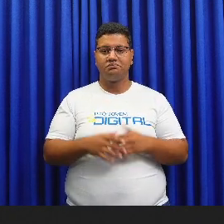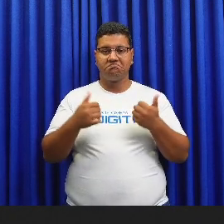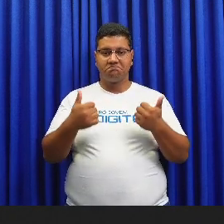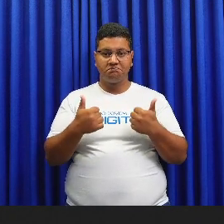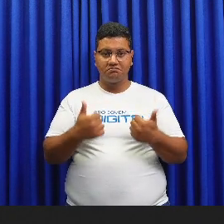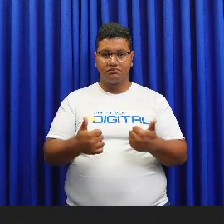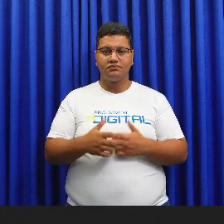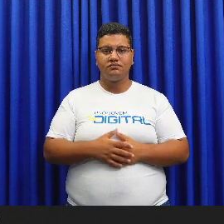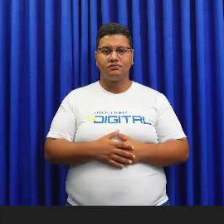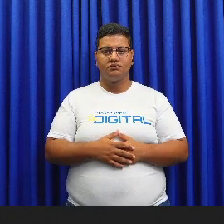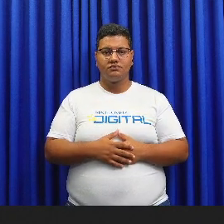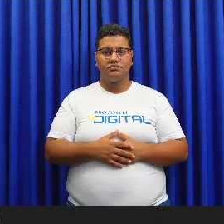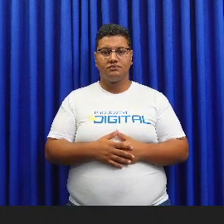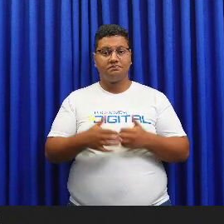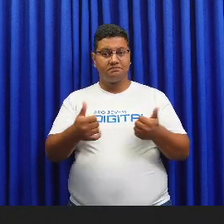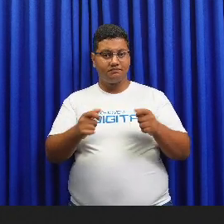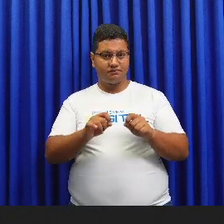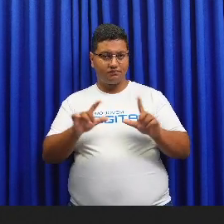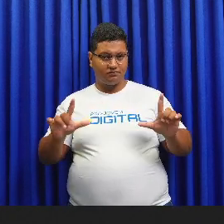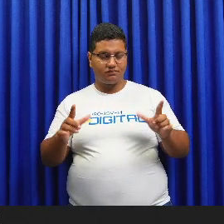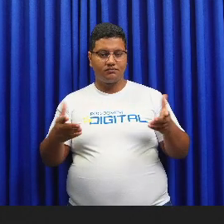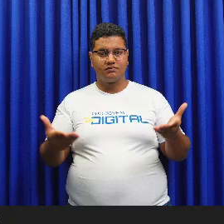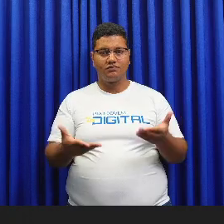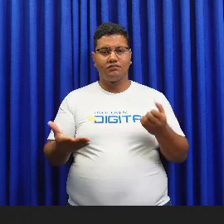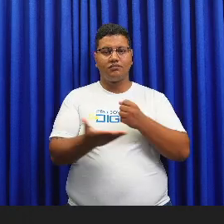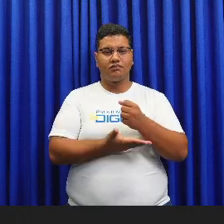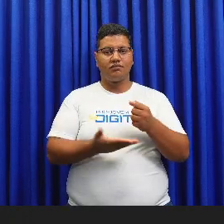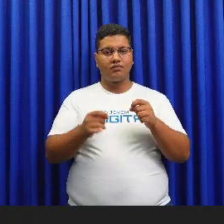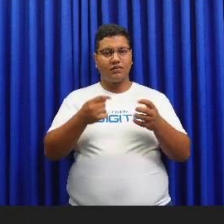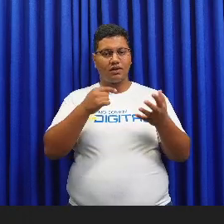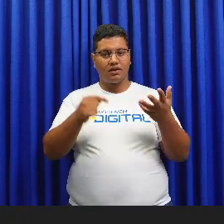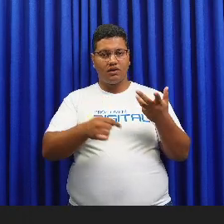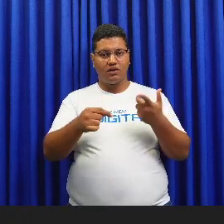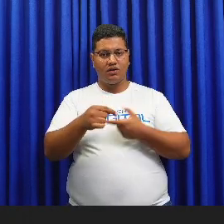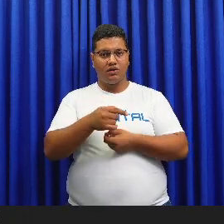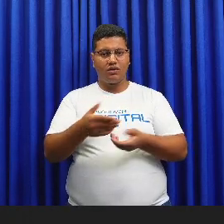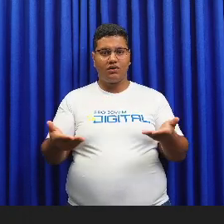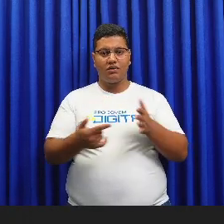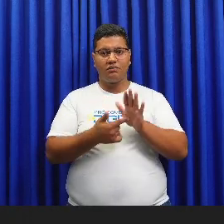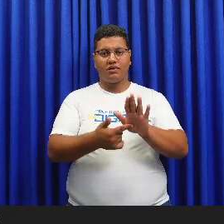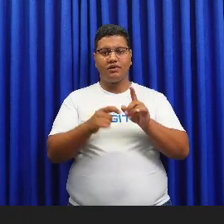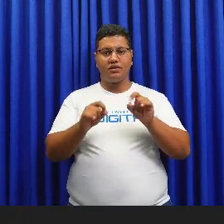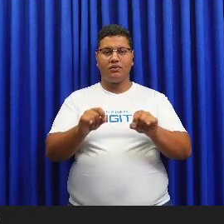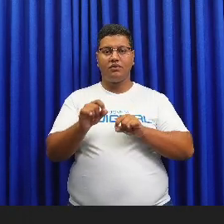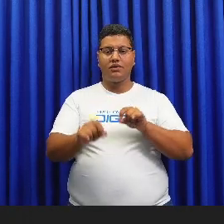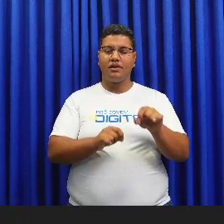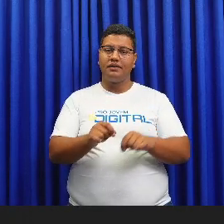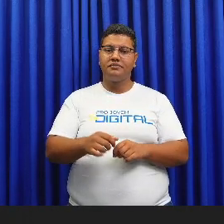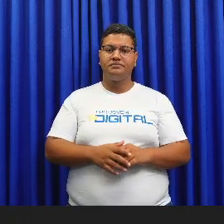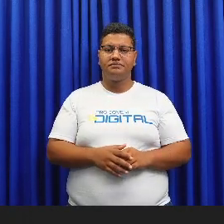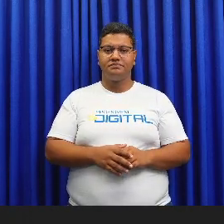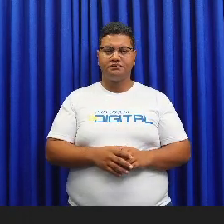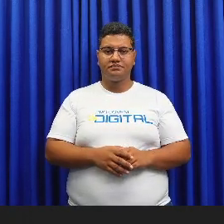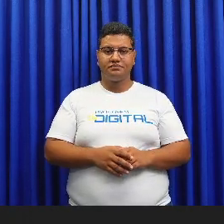Beleza? Tá um pouquinho aumentado. Então, basicamente, é isso aqui que vocês vão mostrar lá no seu